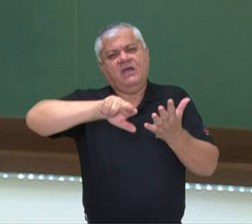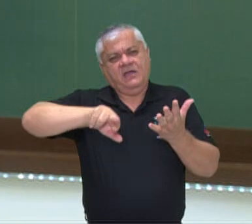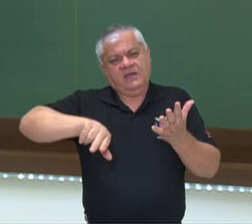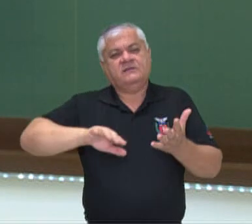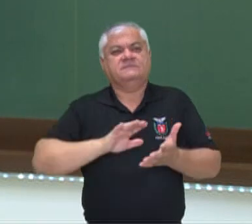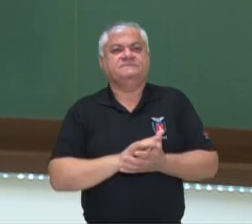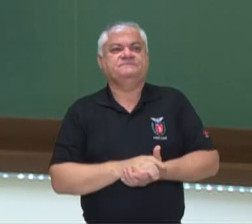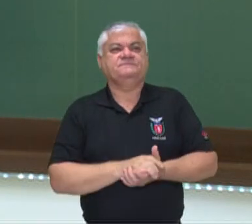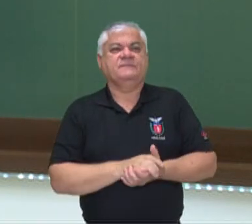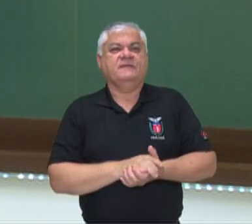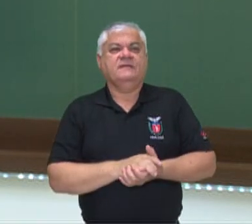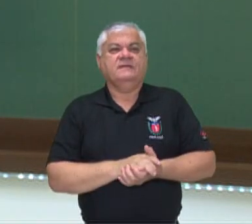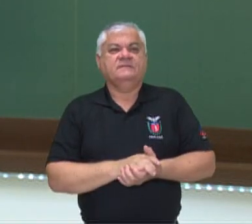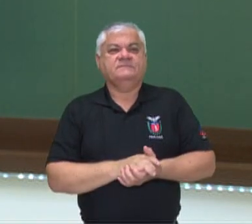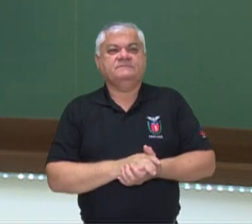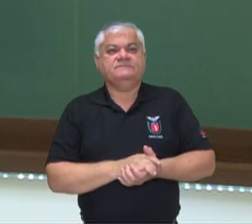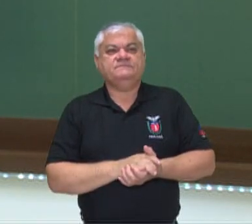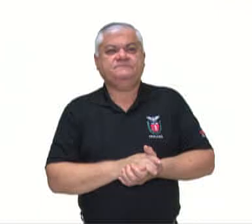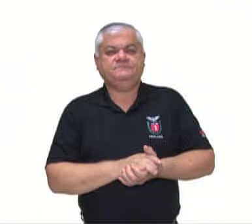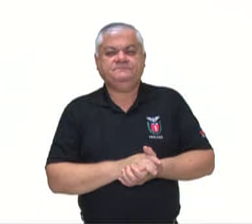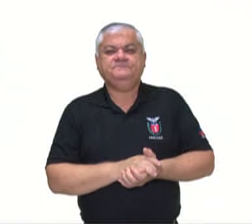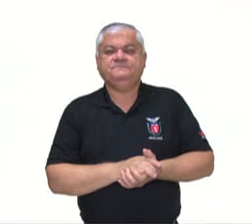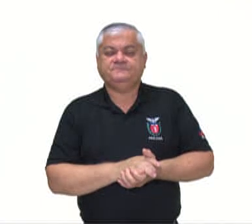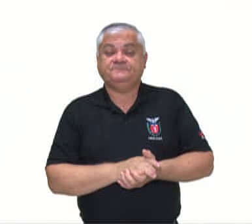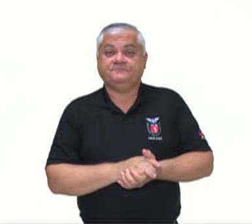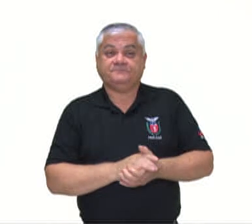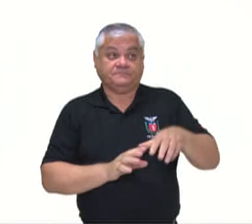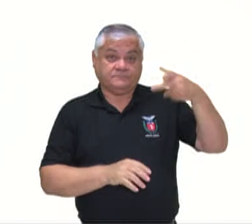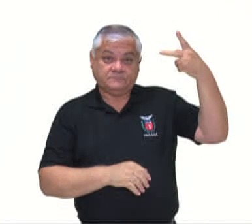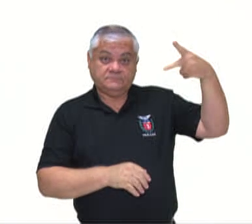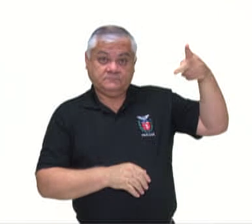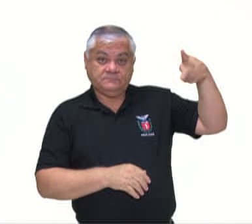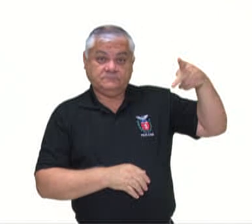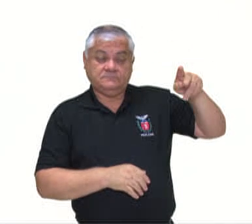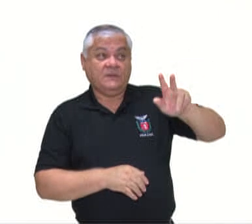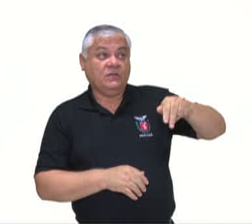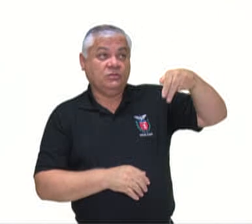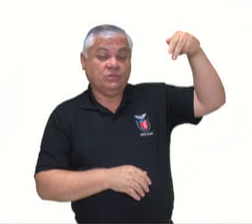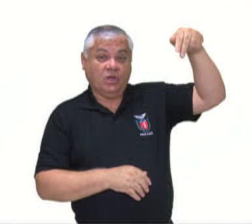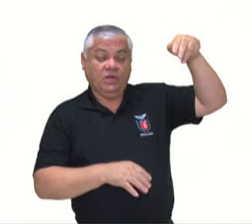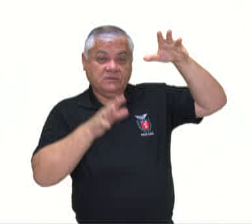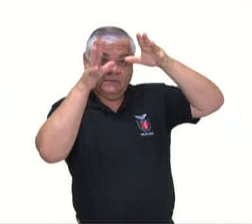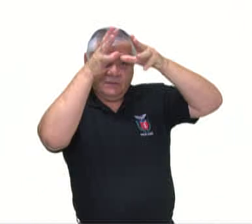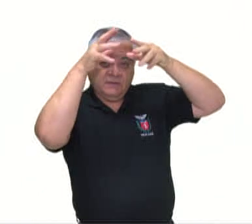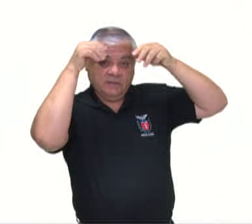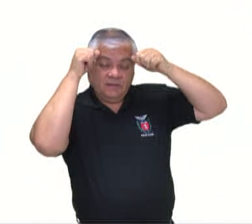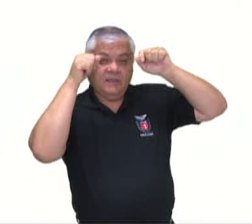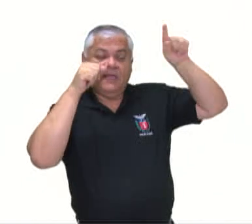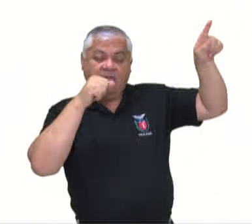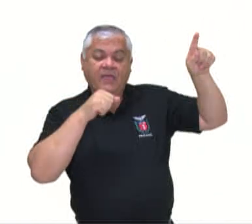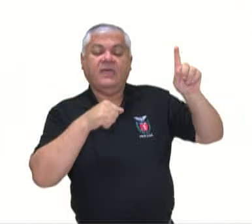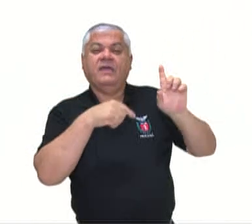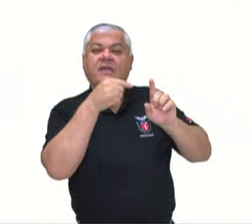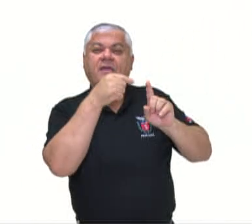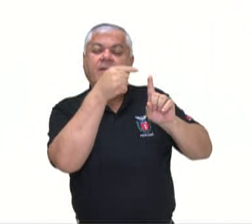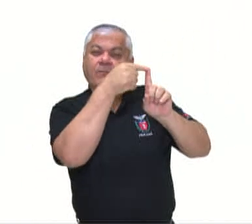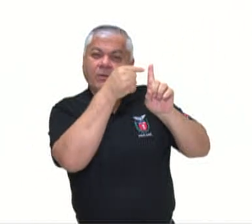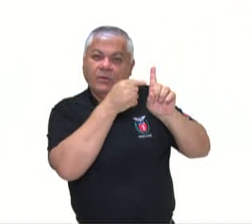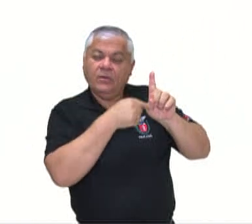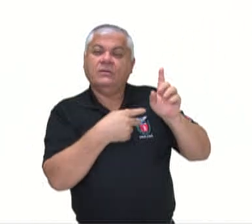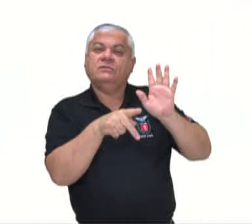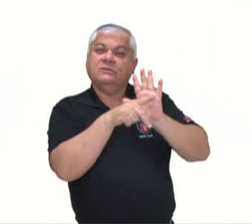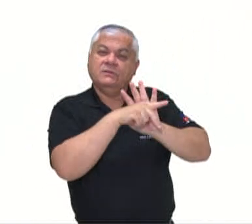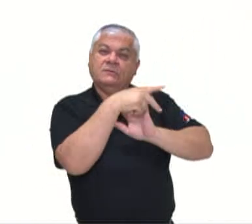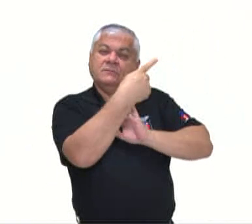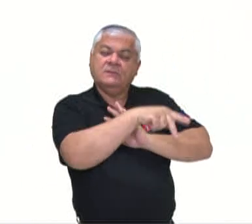praticam o Uca-Uca. O Uca-Uca é bastante praticado nessa região e representa uma das modalidades dos Jogos dos